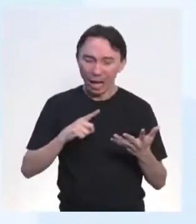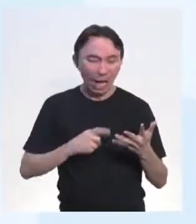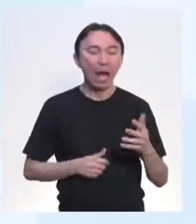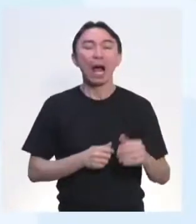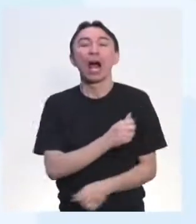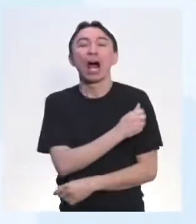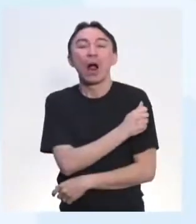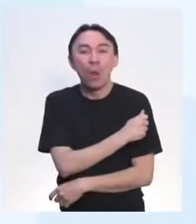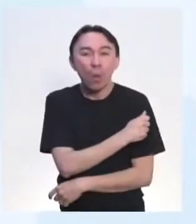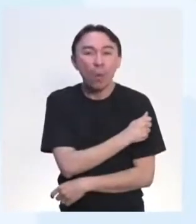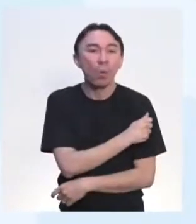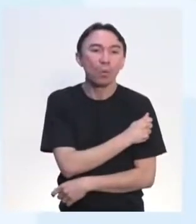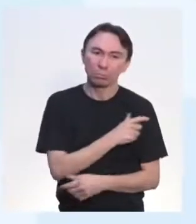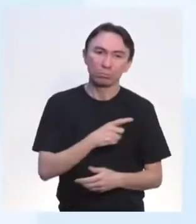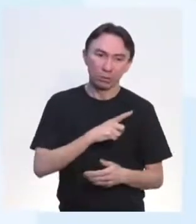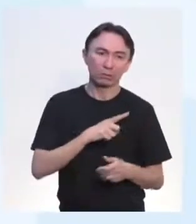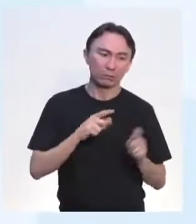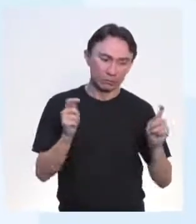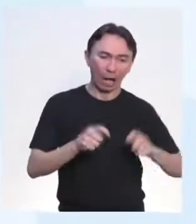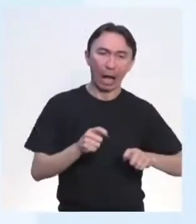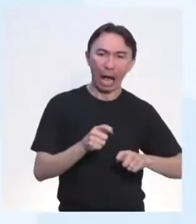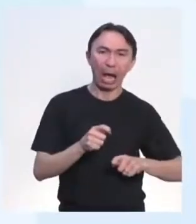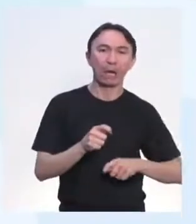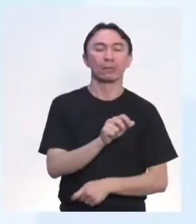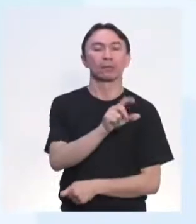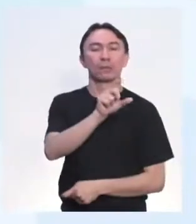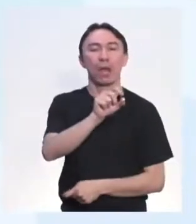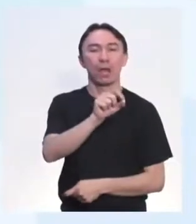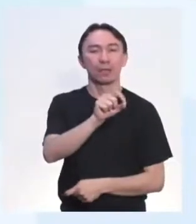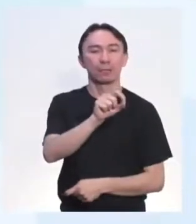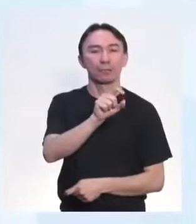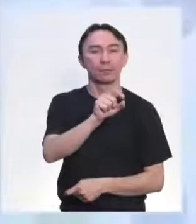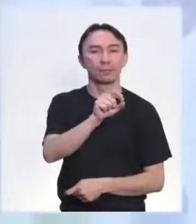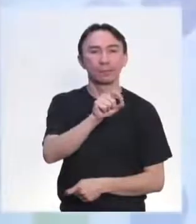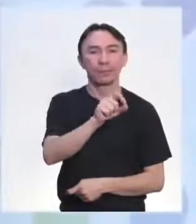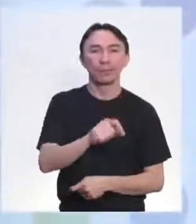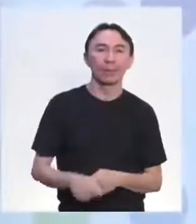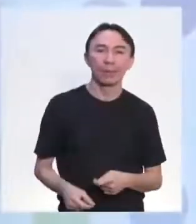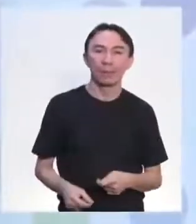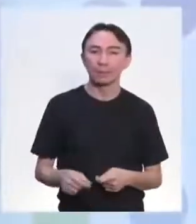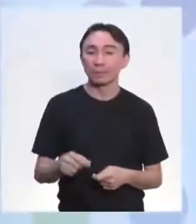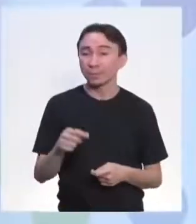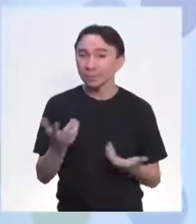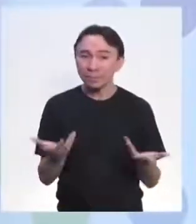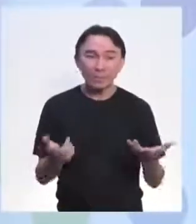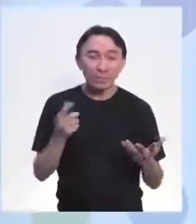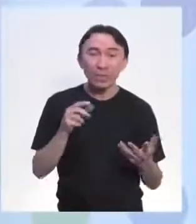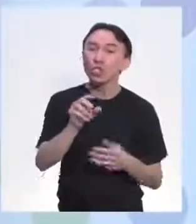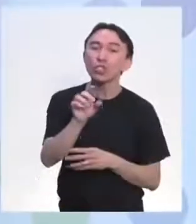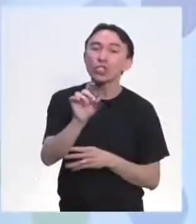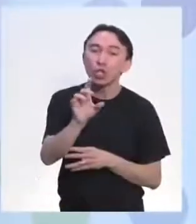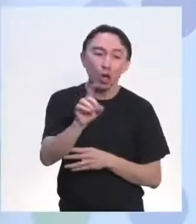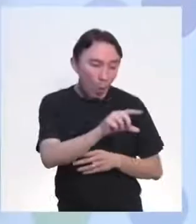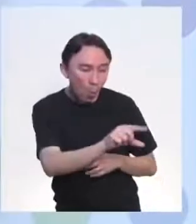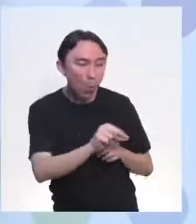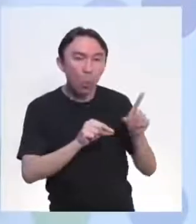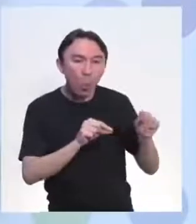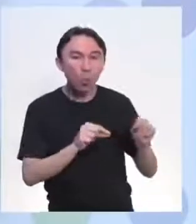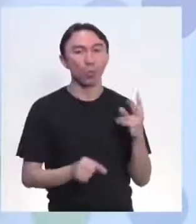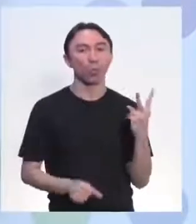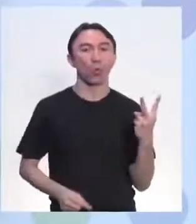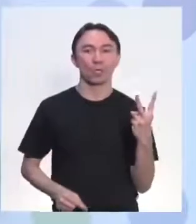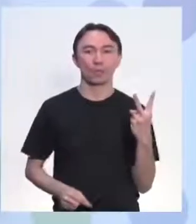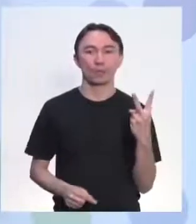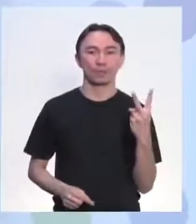equipe são 10. E serão tomados dessa sala 2 alunos. Então, eu vou ter o valor